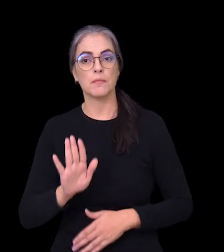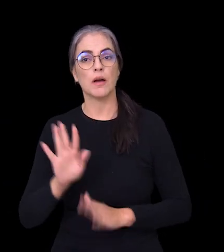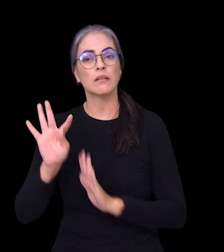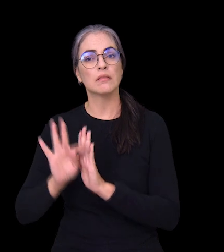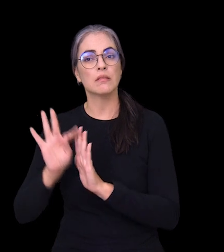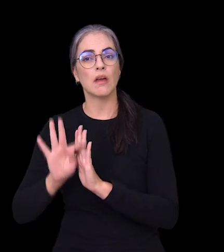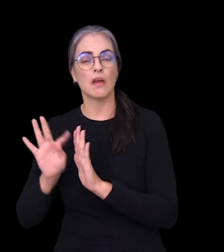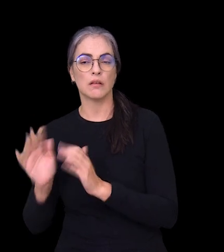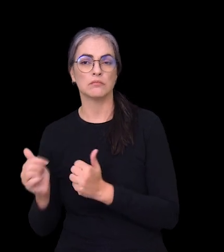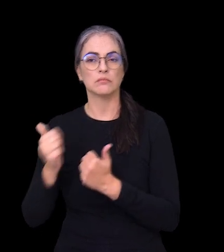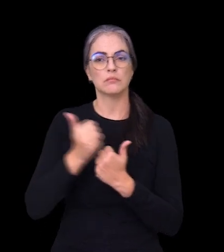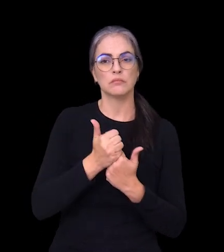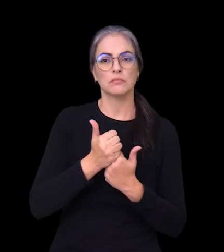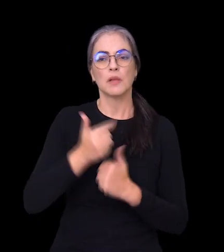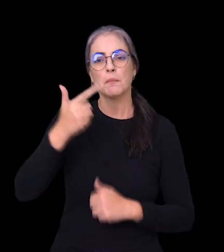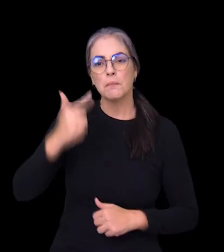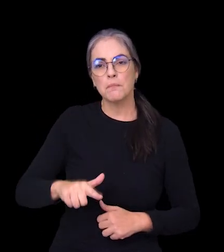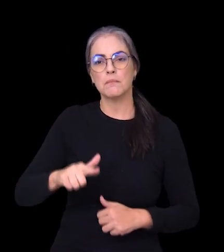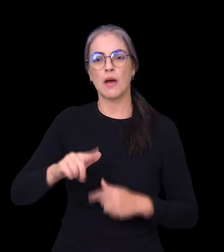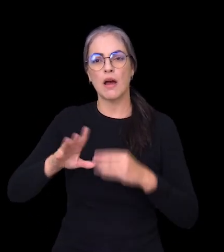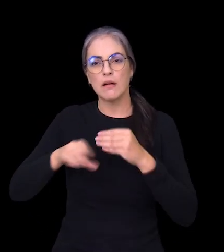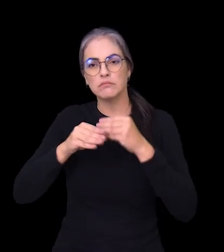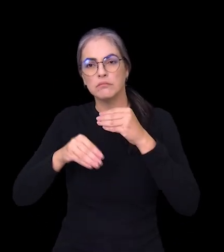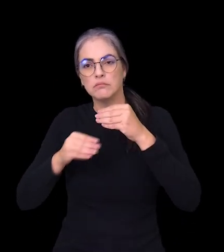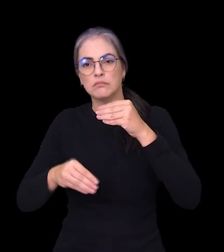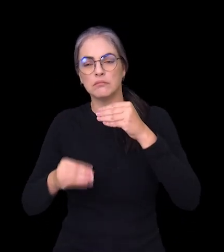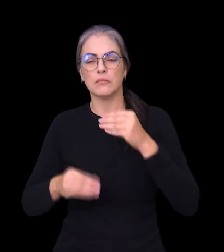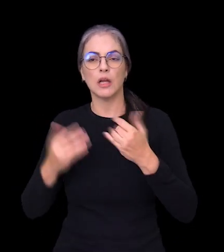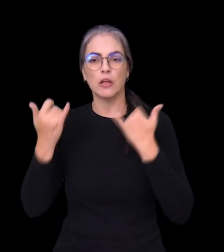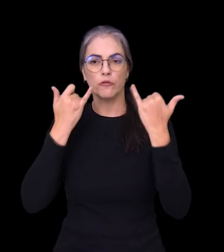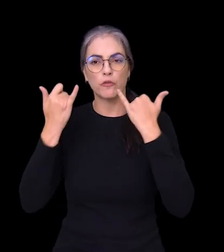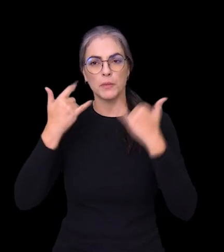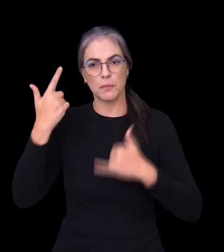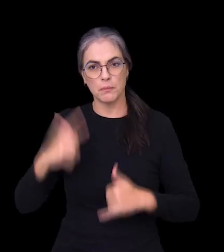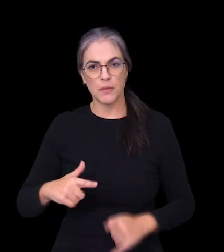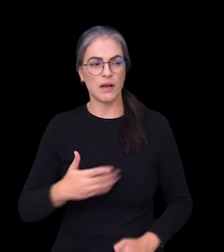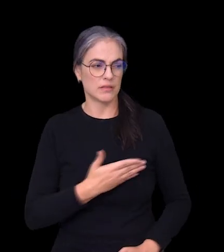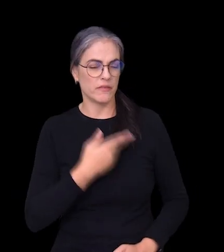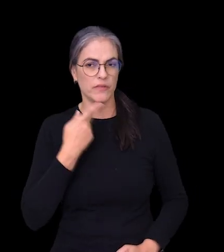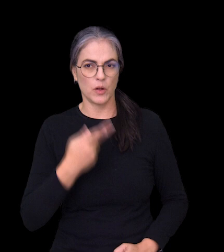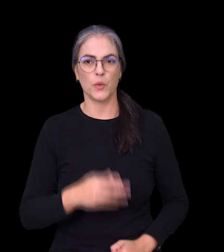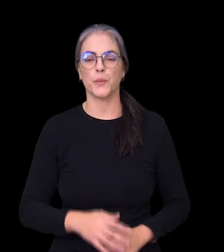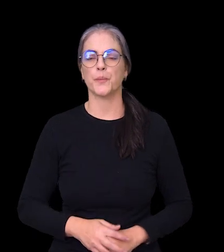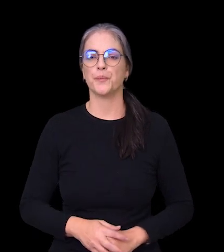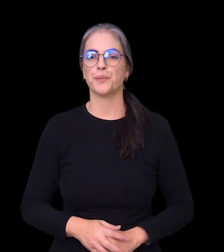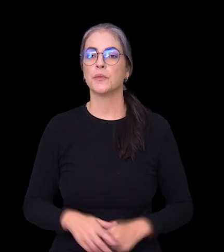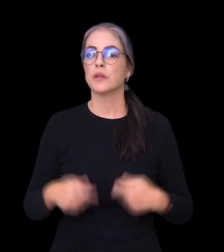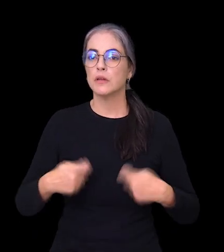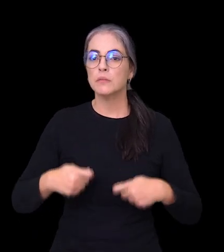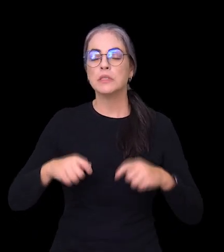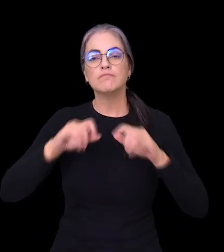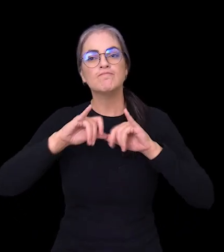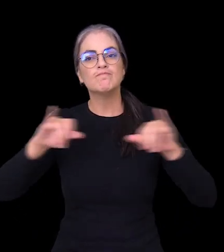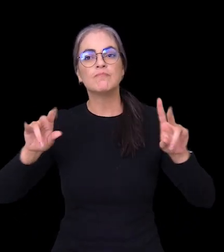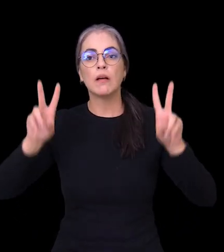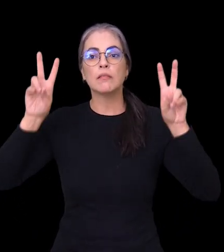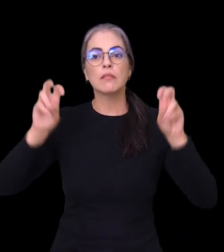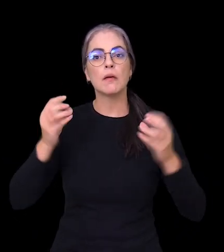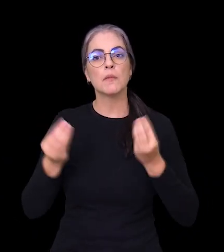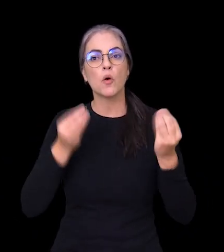esses diversos aspectos. Deputada Ana Pimentel, PT, Minas Gerais. Desde a prevenção, campanhas de